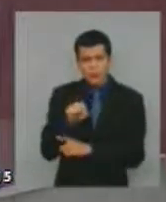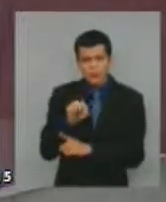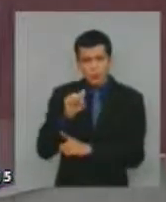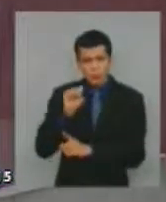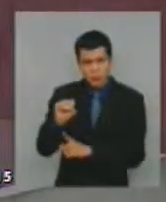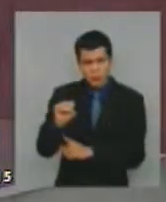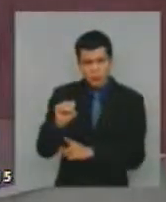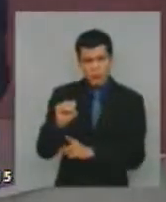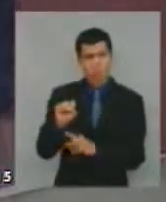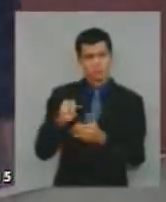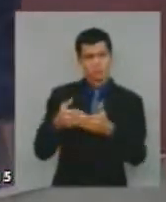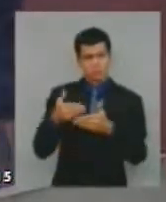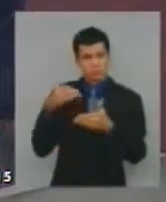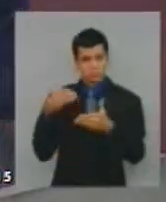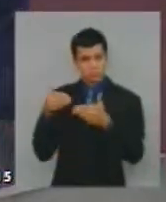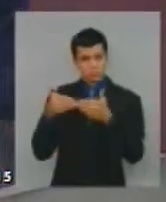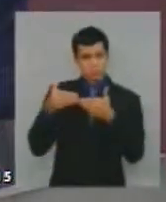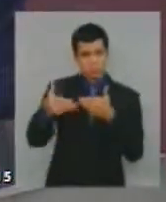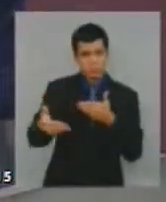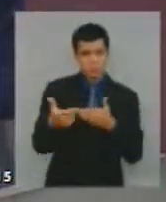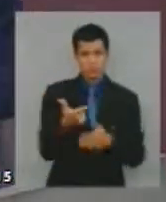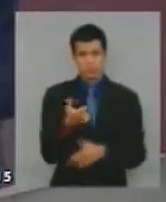entre 2000 e 2012,